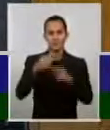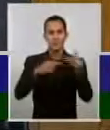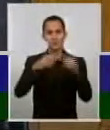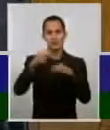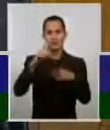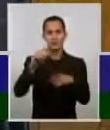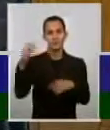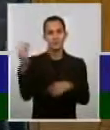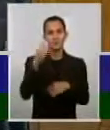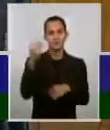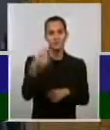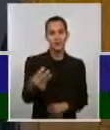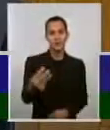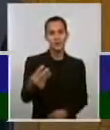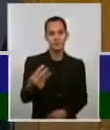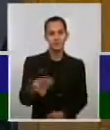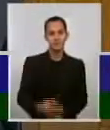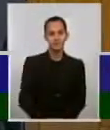Davi 3.